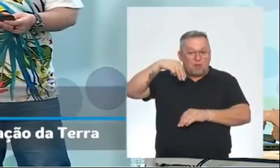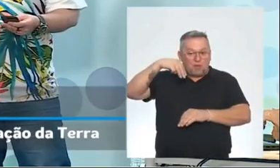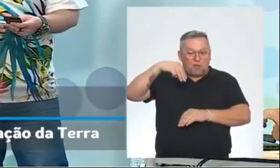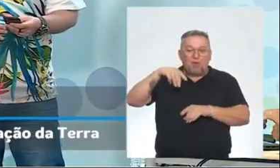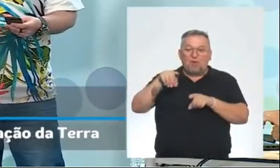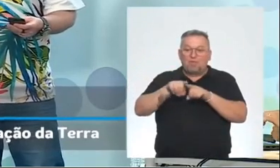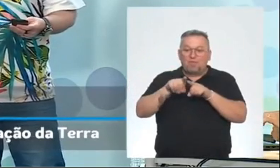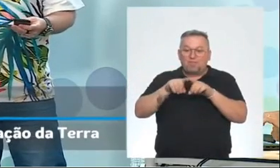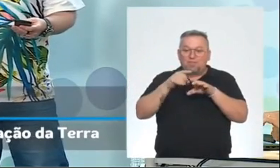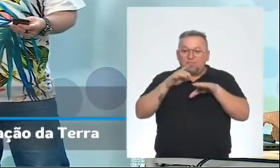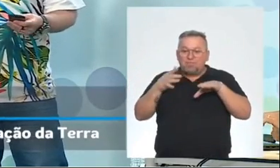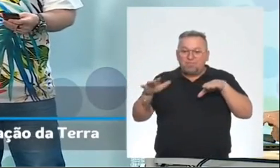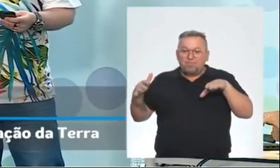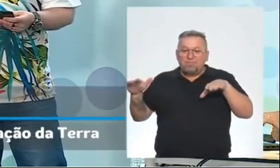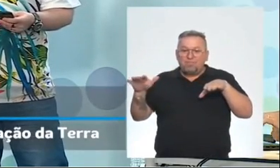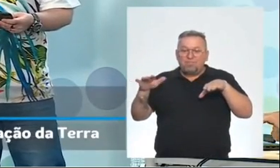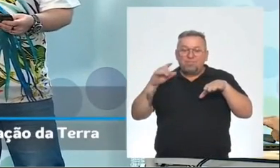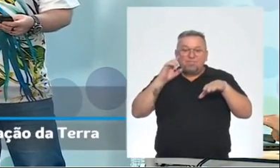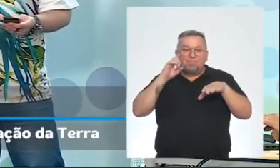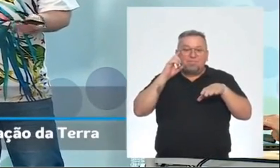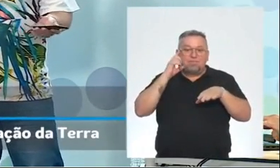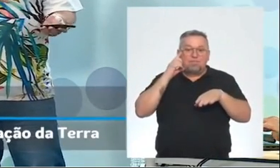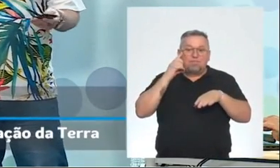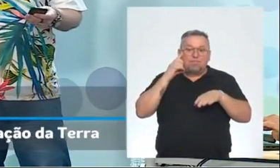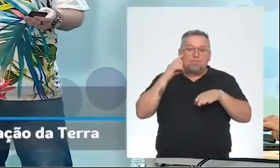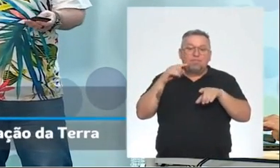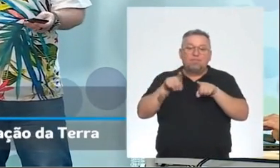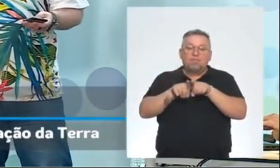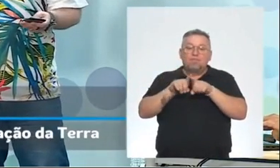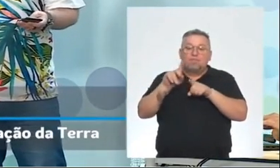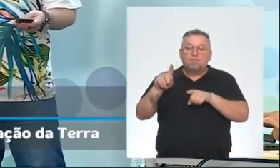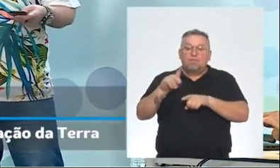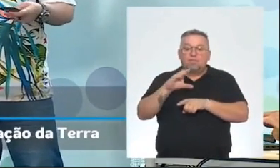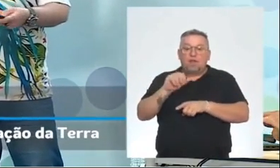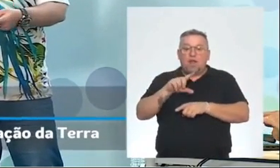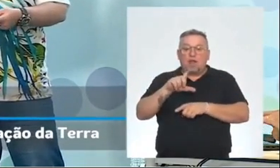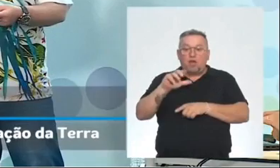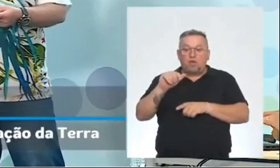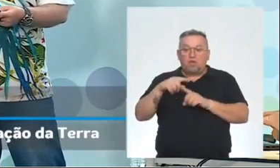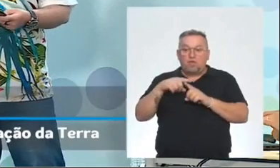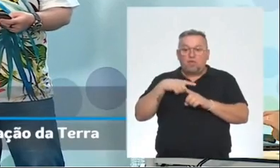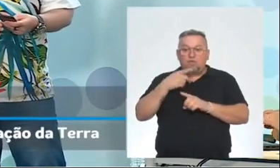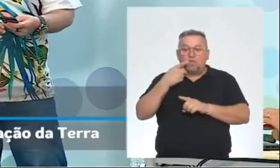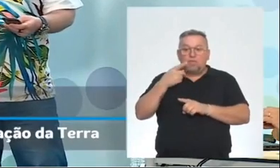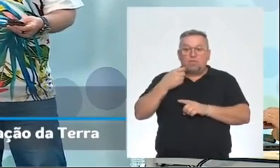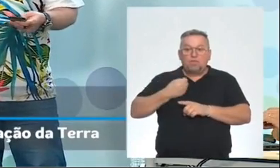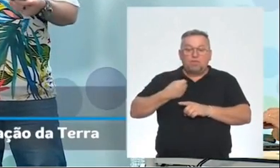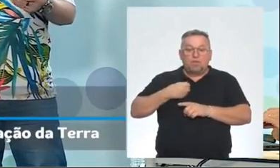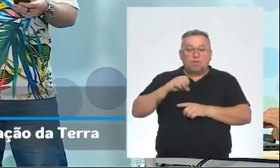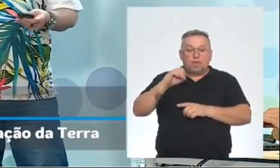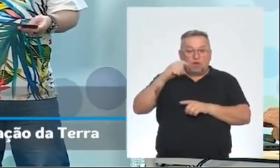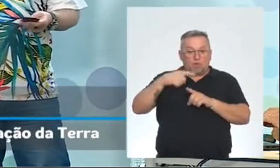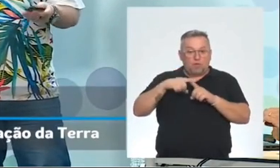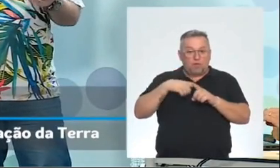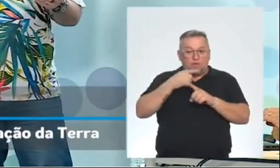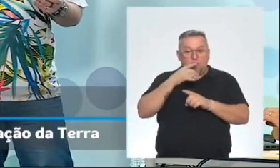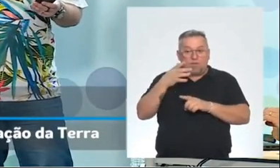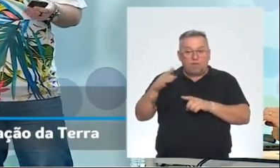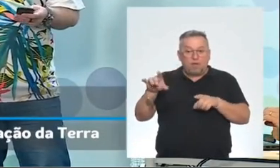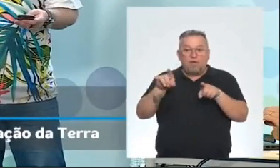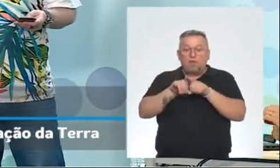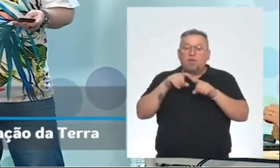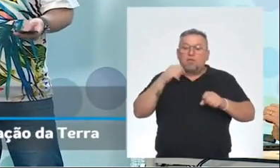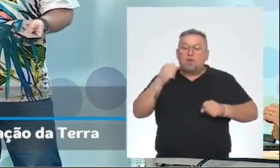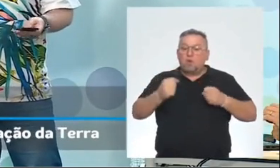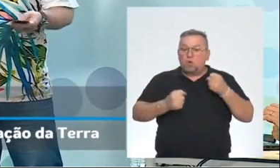aí com o nível do mar, o nível médio do mar, né? Que nem o professor Carlos falou, nível zero, porque ele estava na praia, né? Ele estava lá correndo na